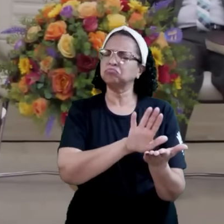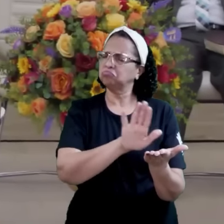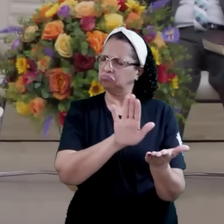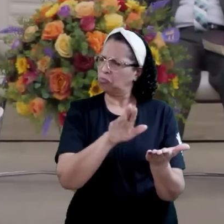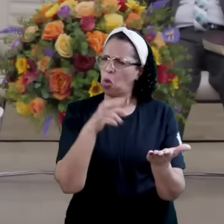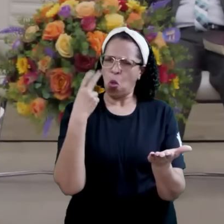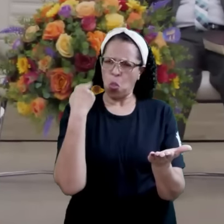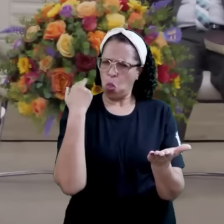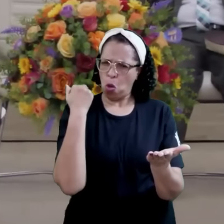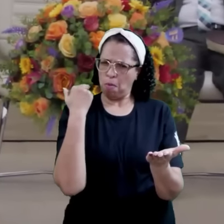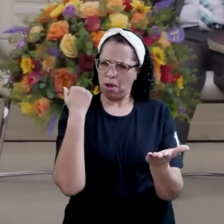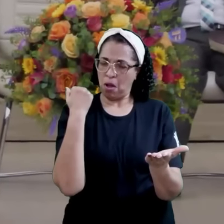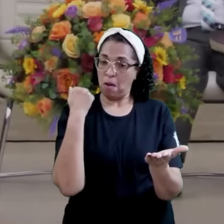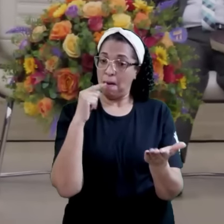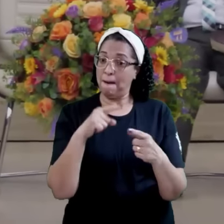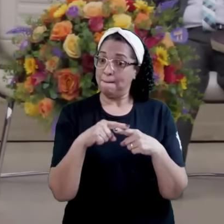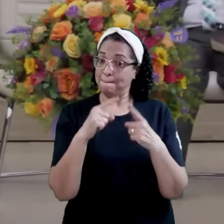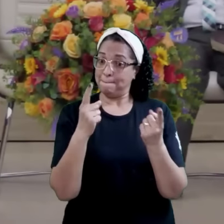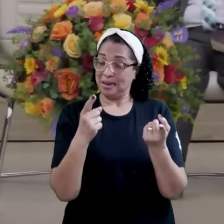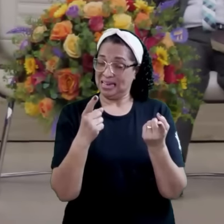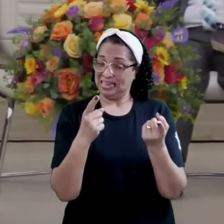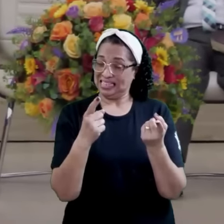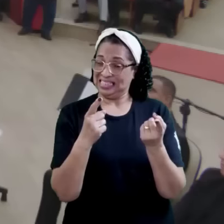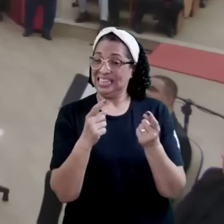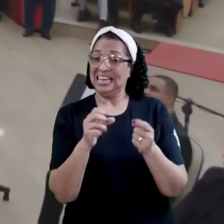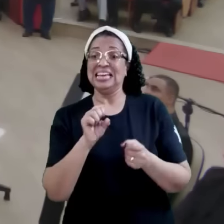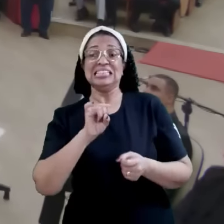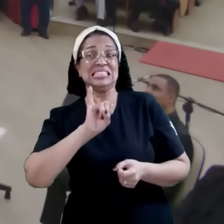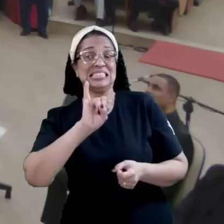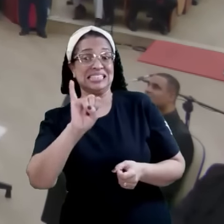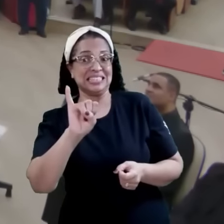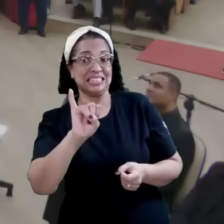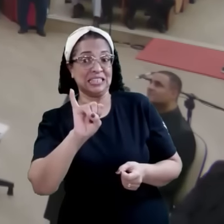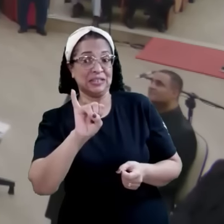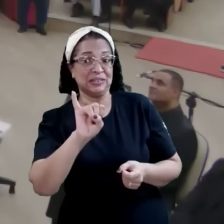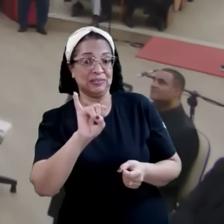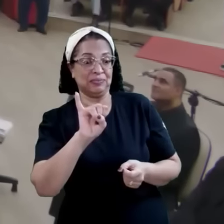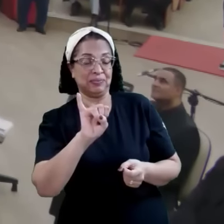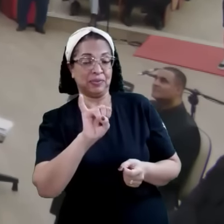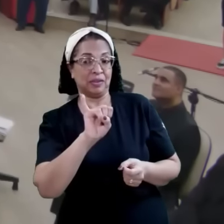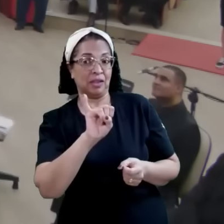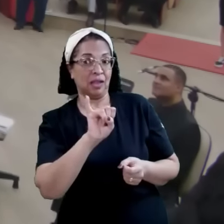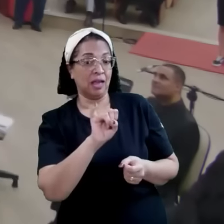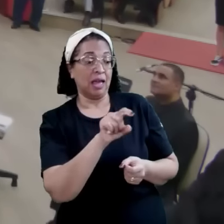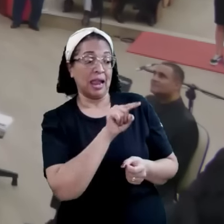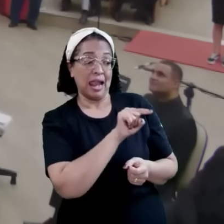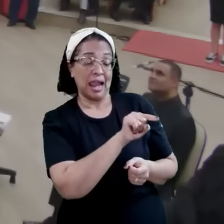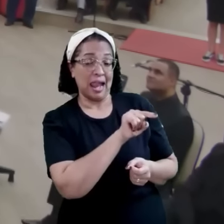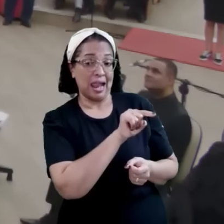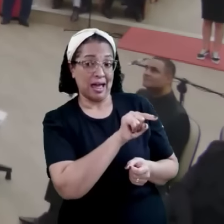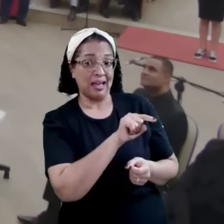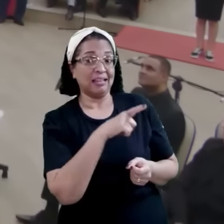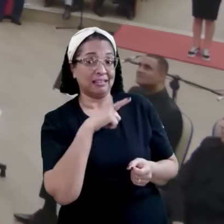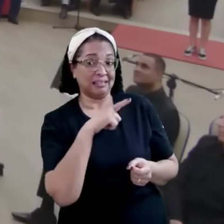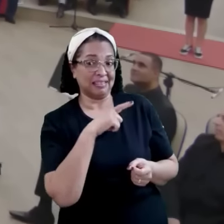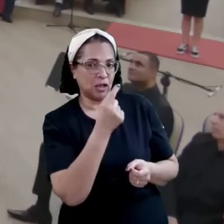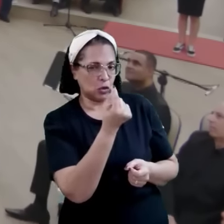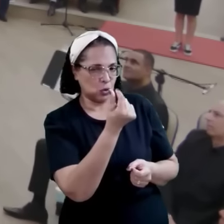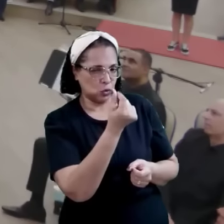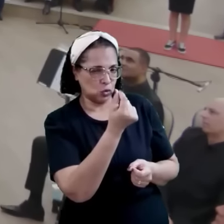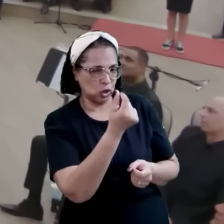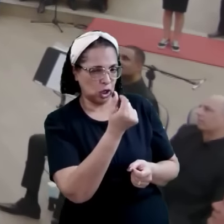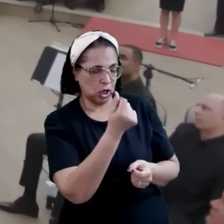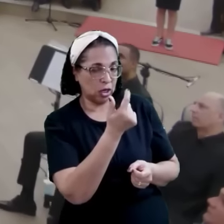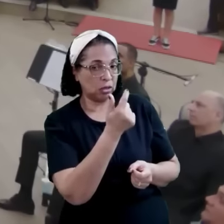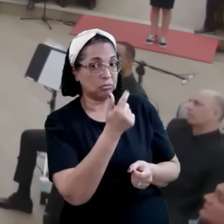um tem uma fragilidade uma área que é frágil eu quero crer a Bíblia não diz mas eu quero crer que na área de Zaqueu era o dinheiro